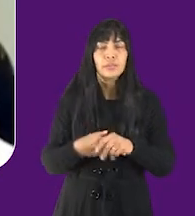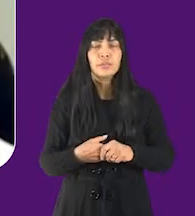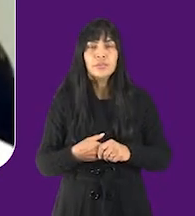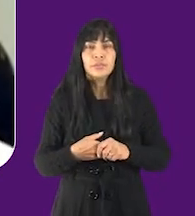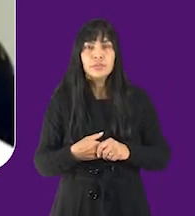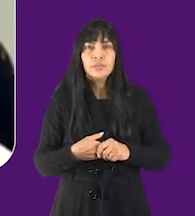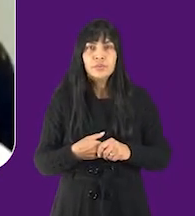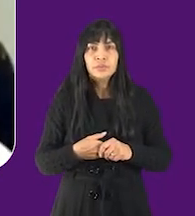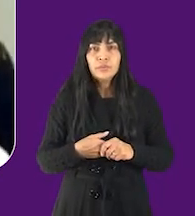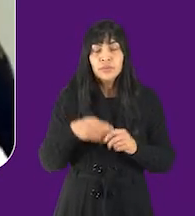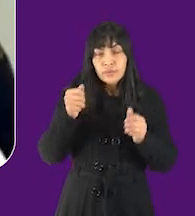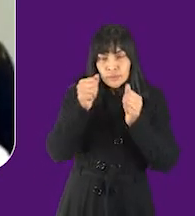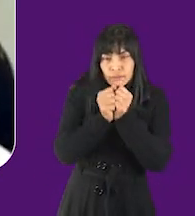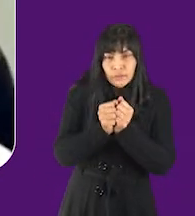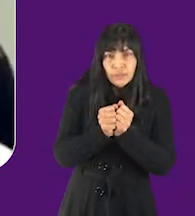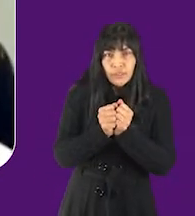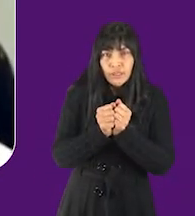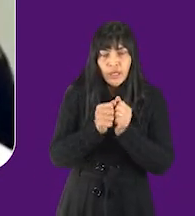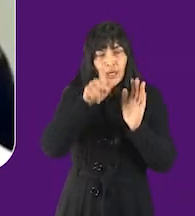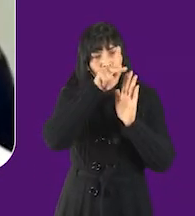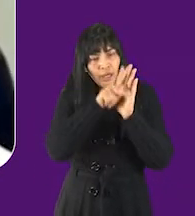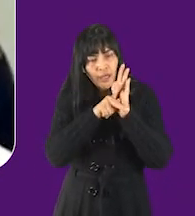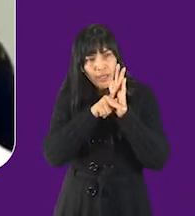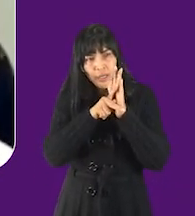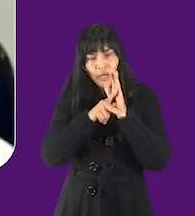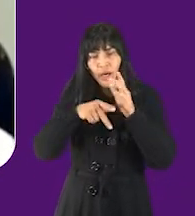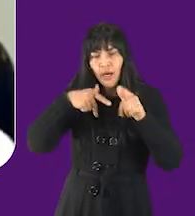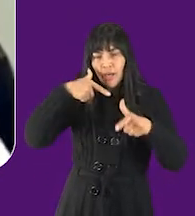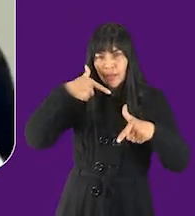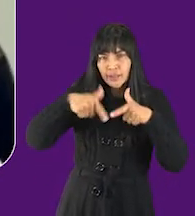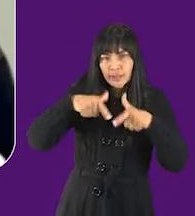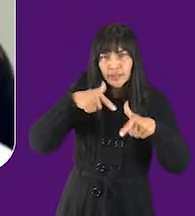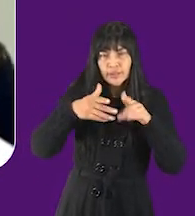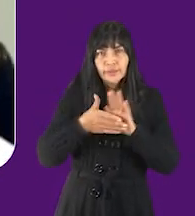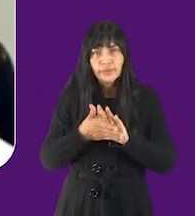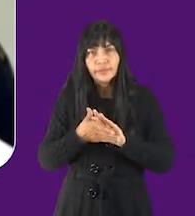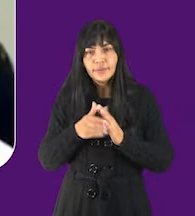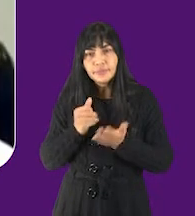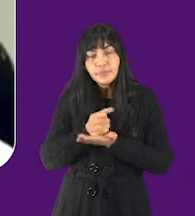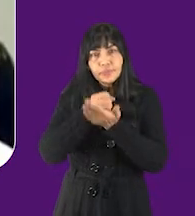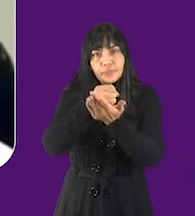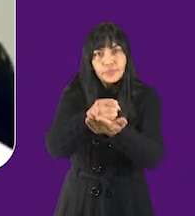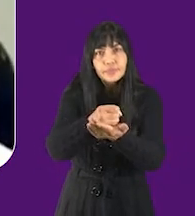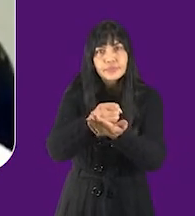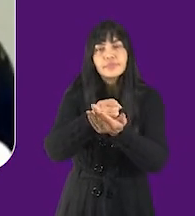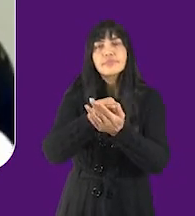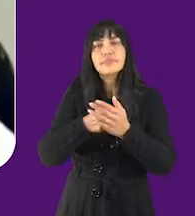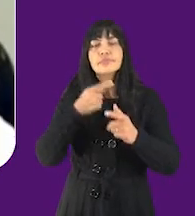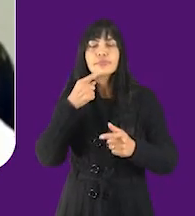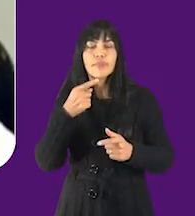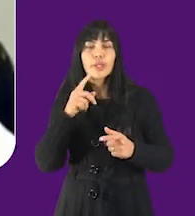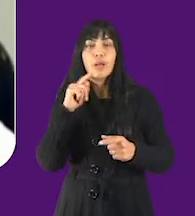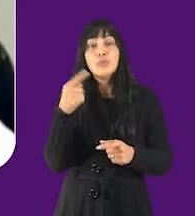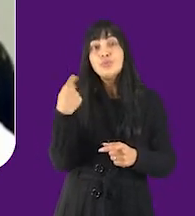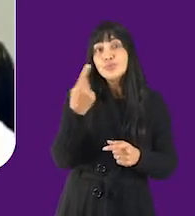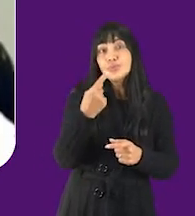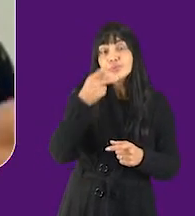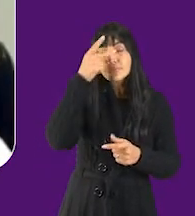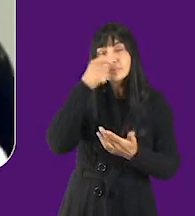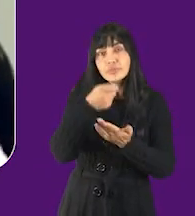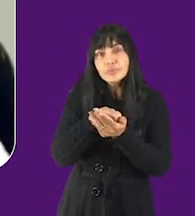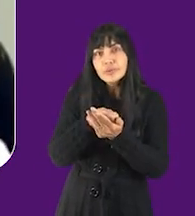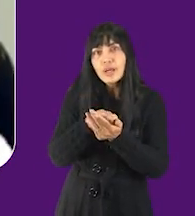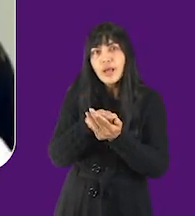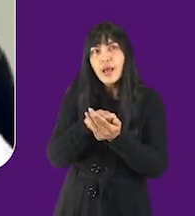chamamos, como parte do nosso portfólio de serviços e levá-lo a nossos clientes, para ajudar os nossos clientes